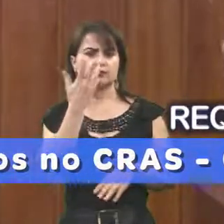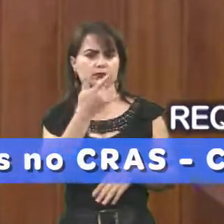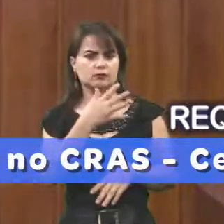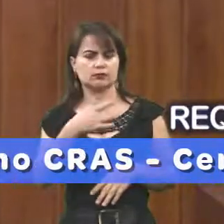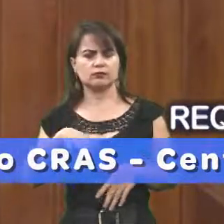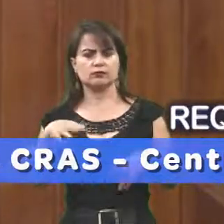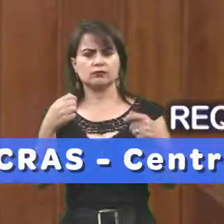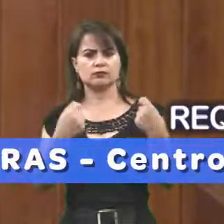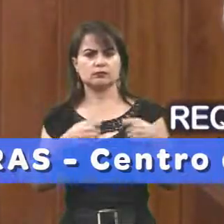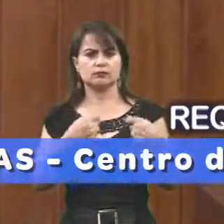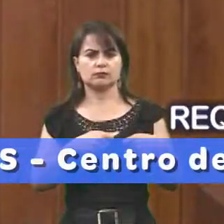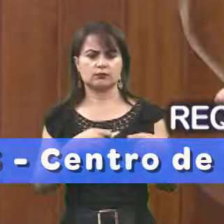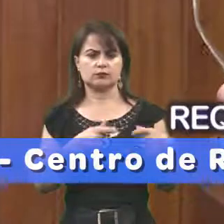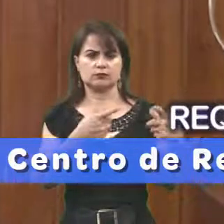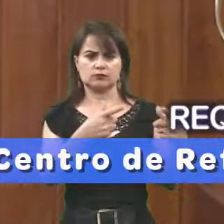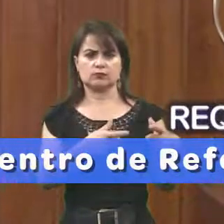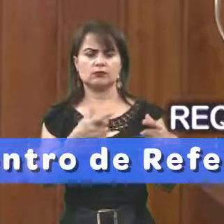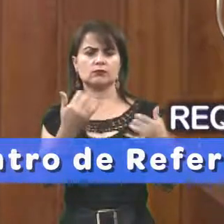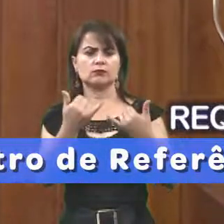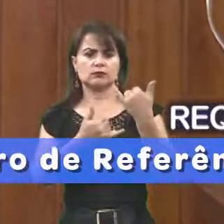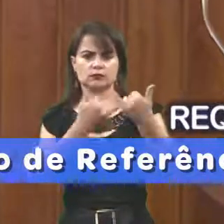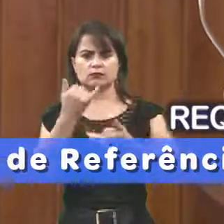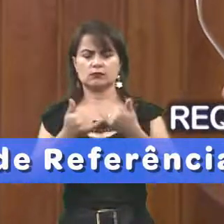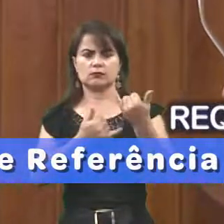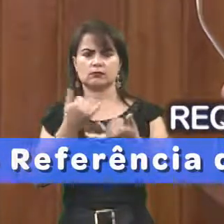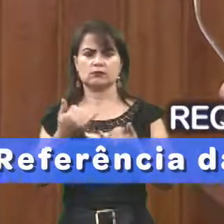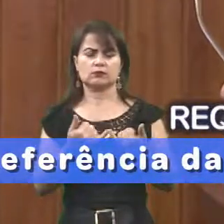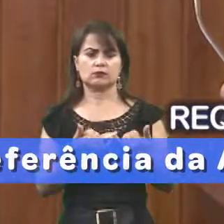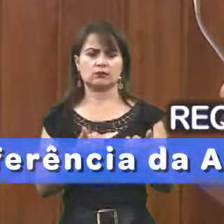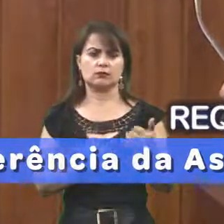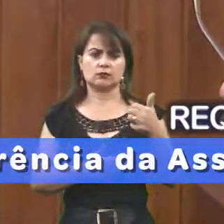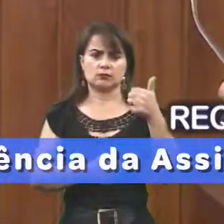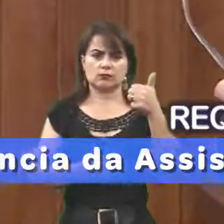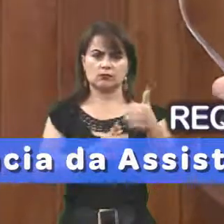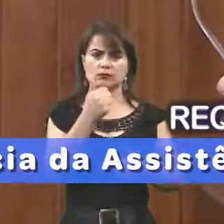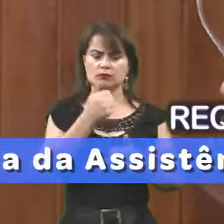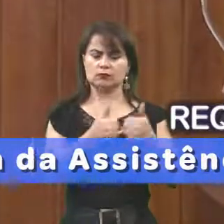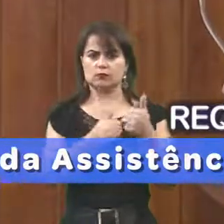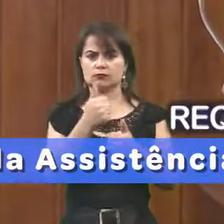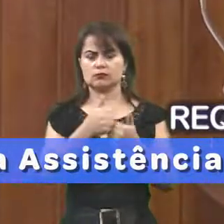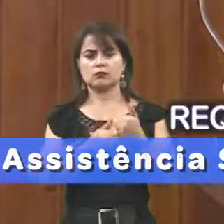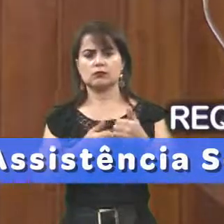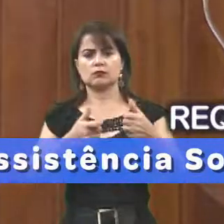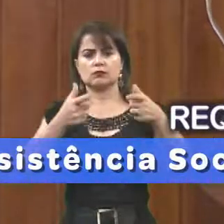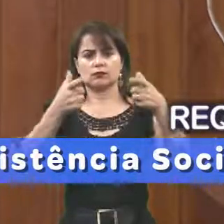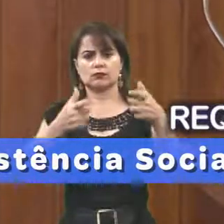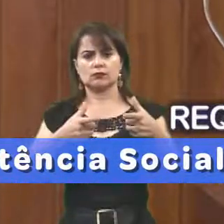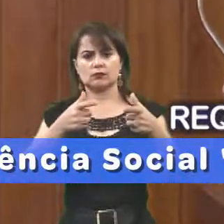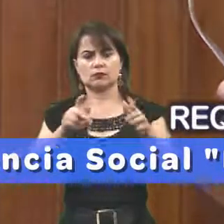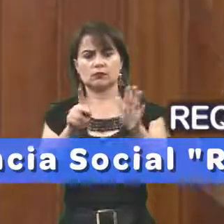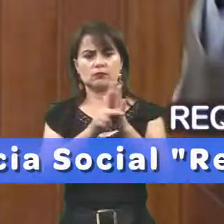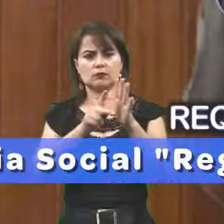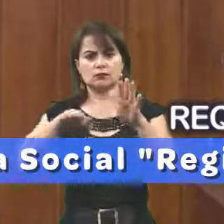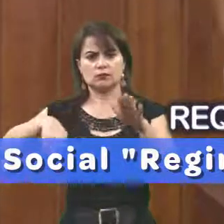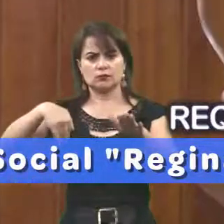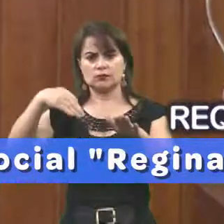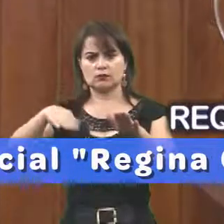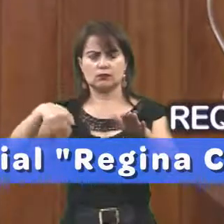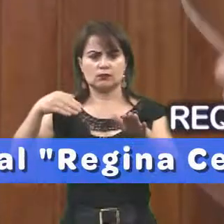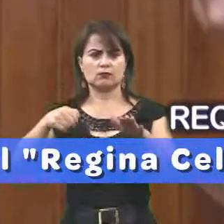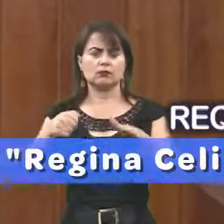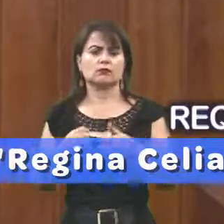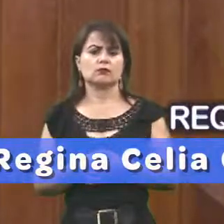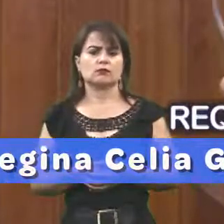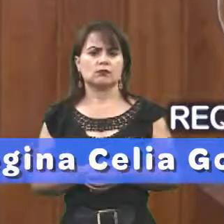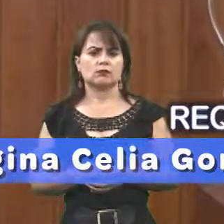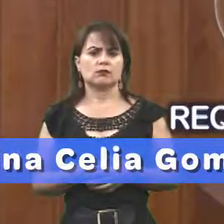que era, digamos, um campinho de futebol, um lugar para, às vezes, para nadar, que às vezes não era nem piscina, mas tinha